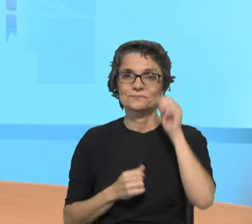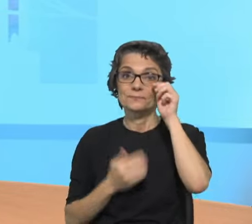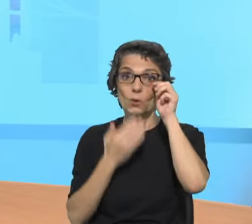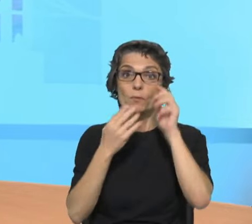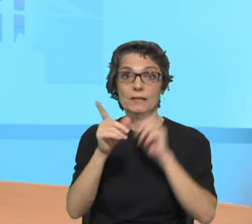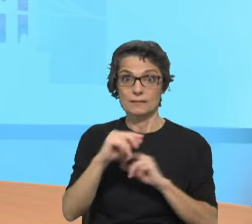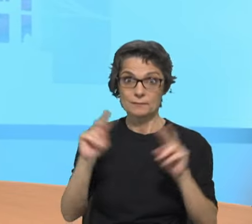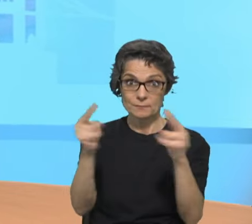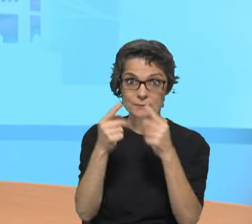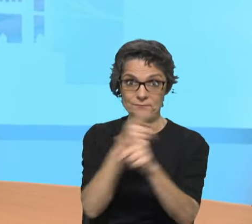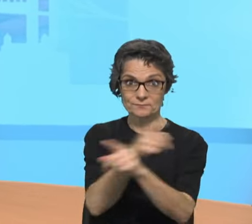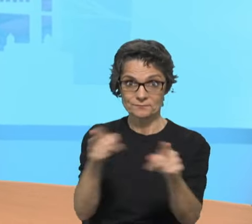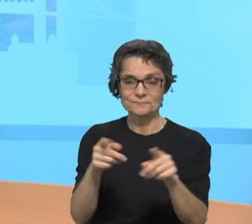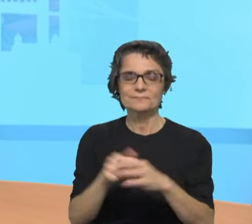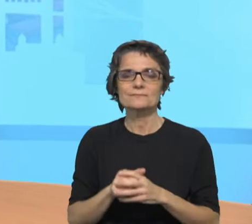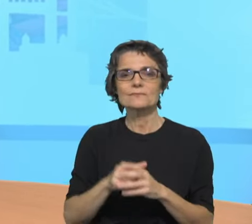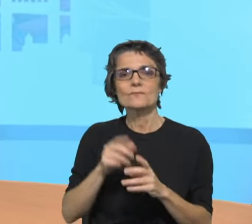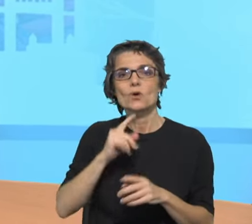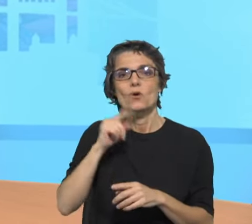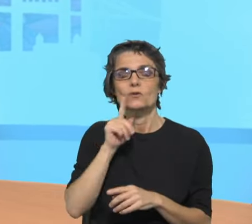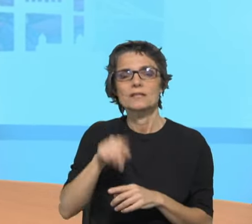estado connosco. Encontramo-nos em